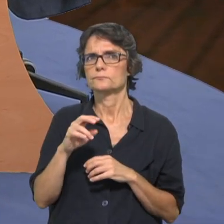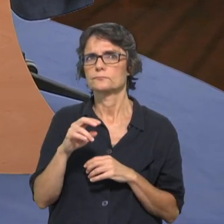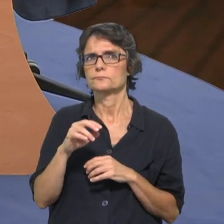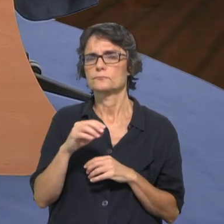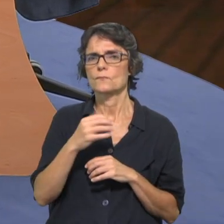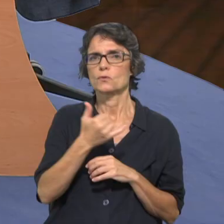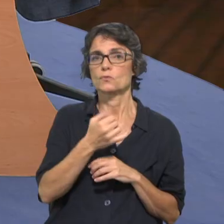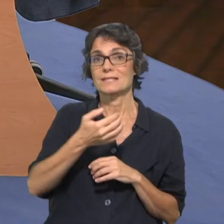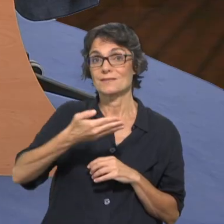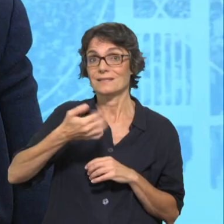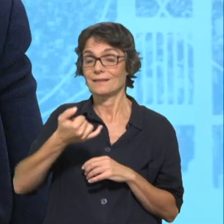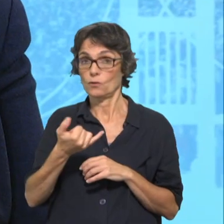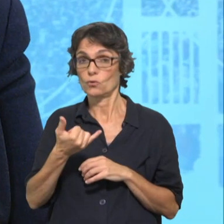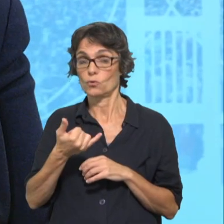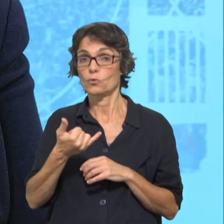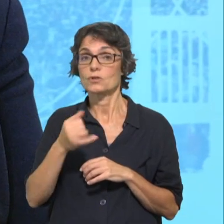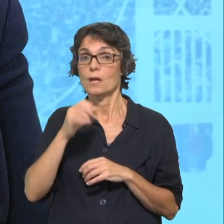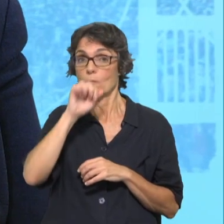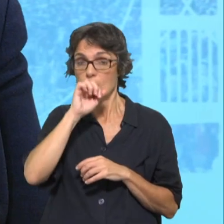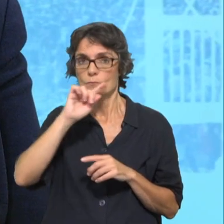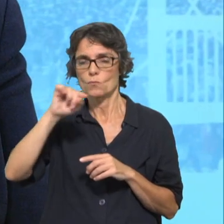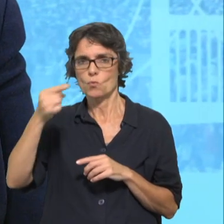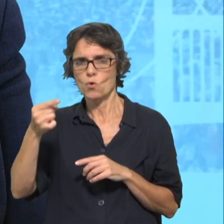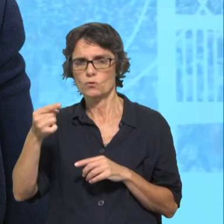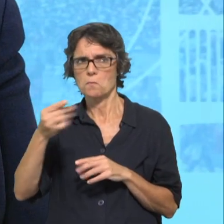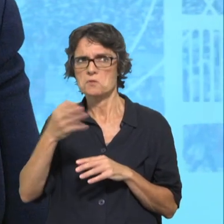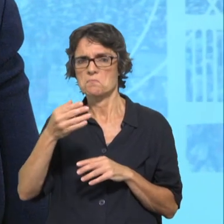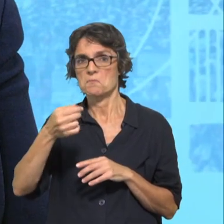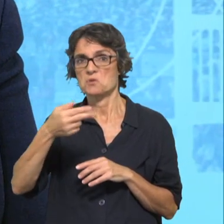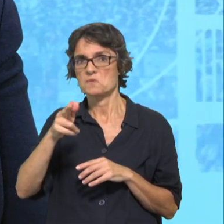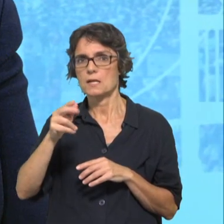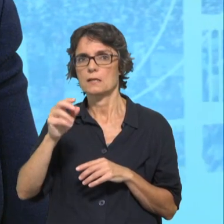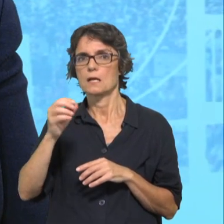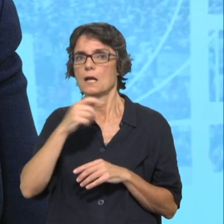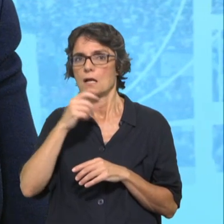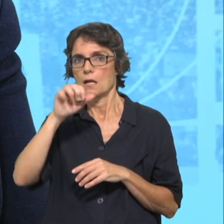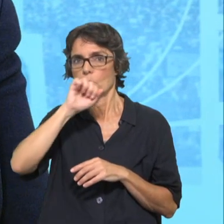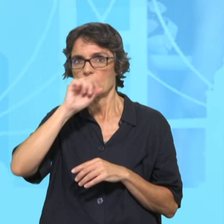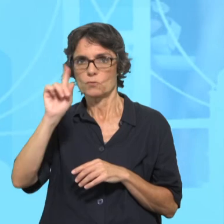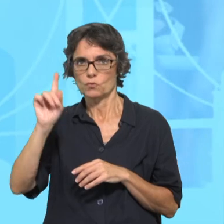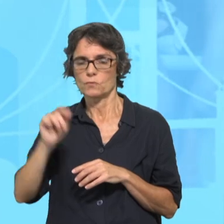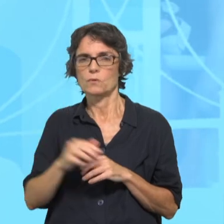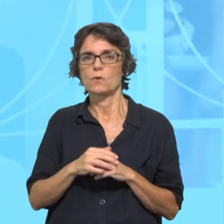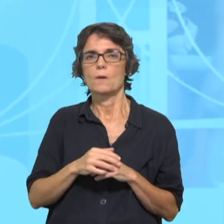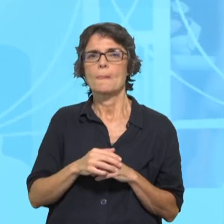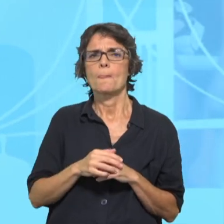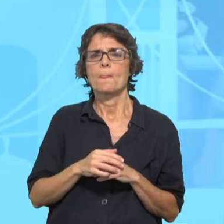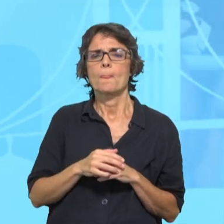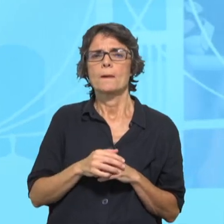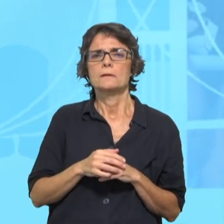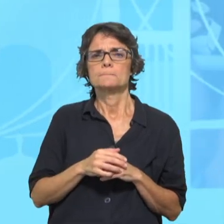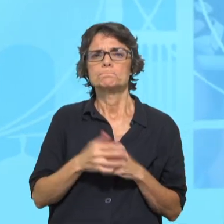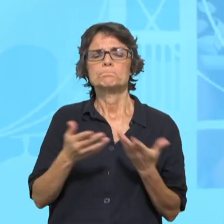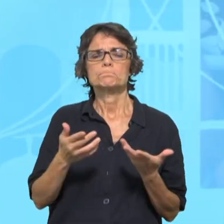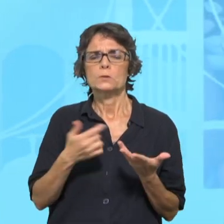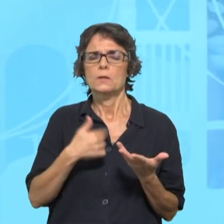272 bispos, portanto há cerca de 100 que não são bispos, não é? E os delegados fraternos de outras igrejas também aumentaram de 12 para 16. Que passos